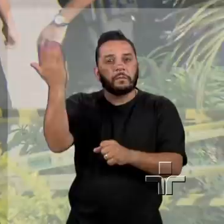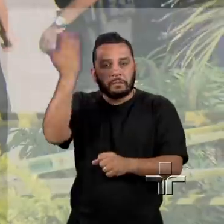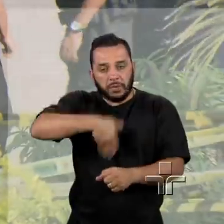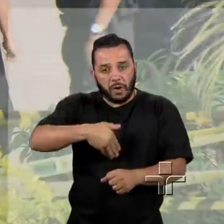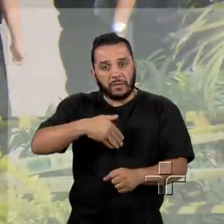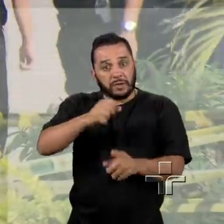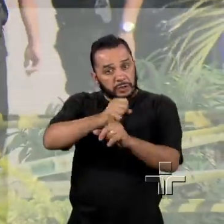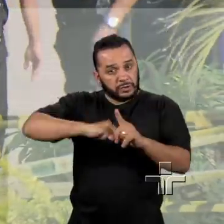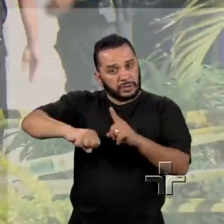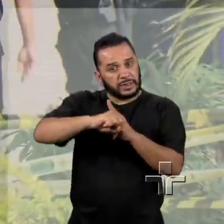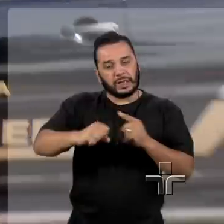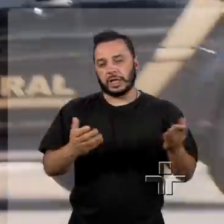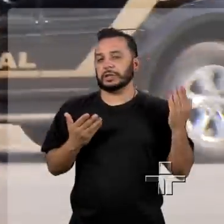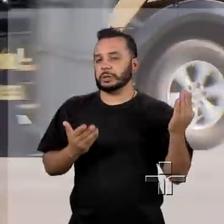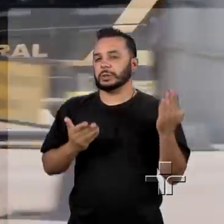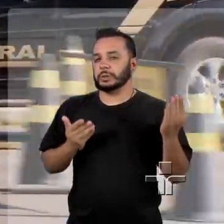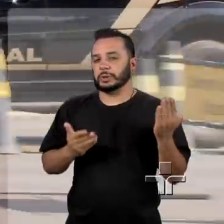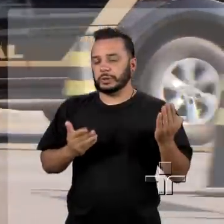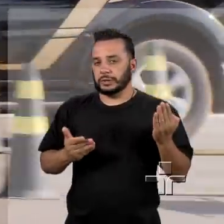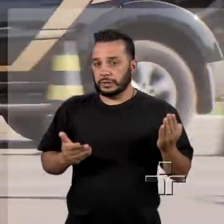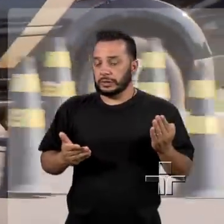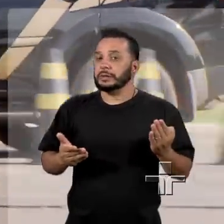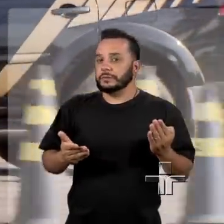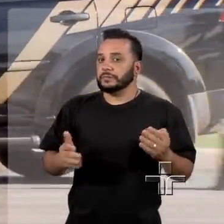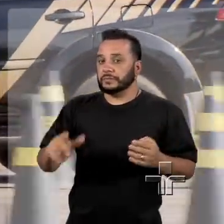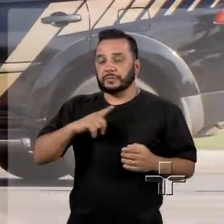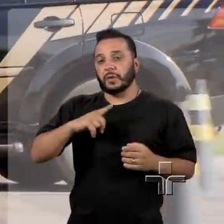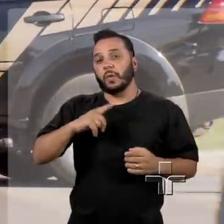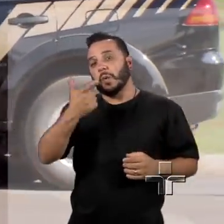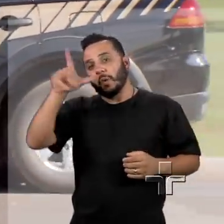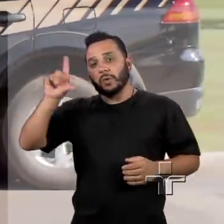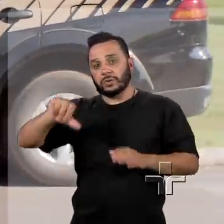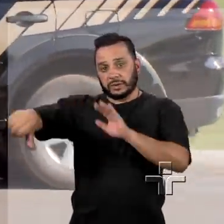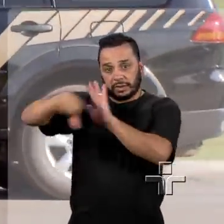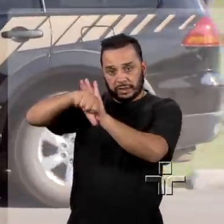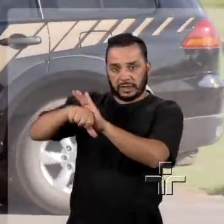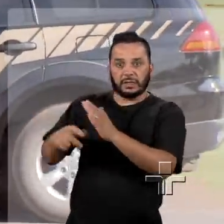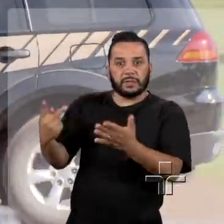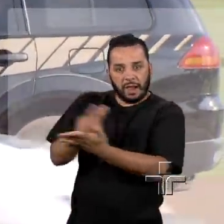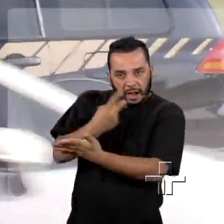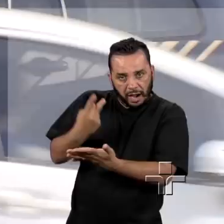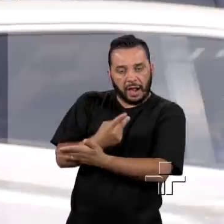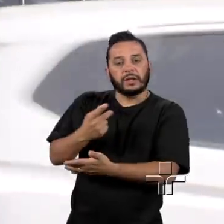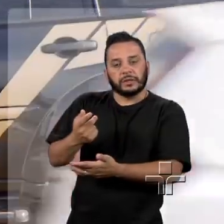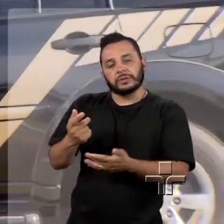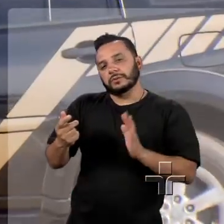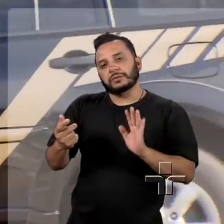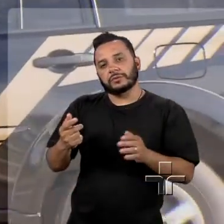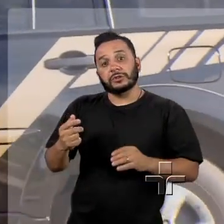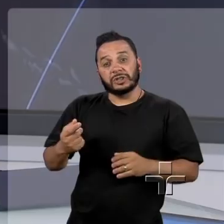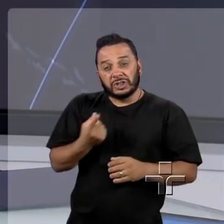suspeitas e outros ilícitos que o dinheiro da corrupção alimenta pelo mundo.